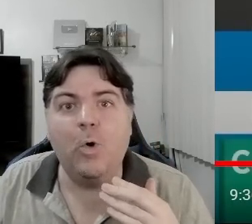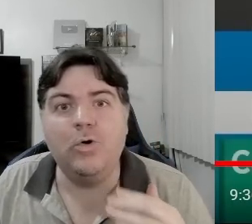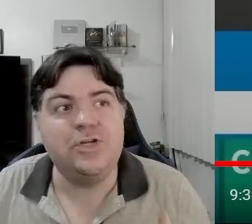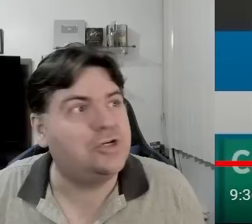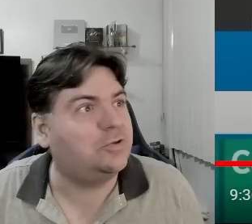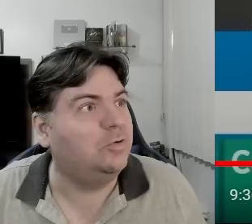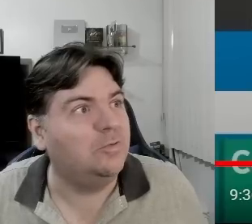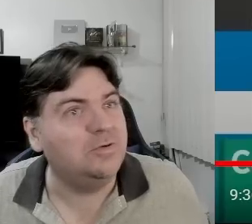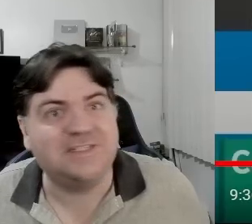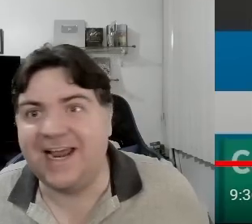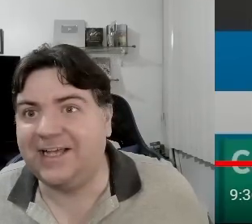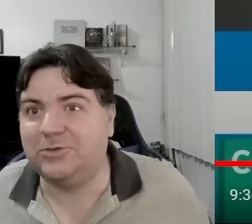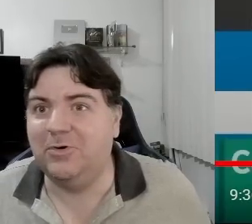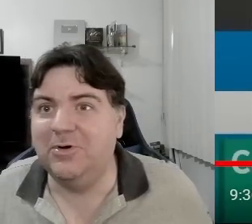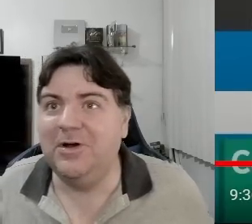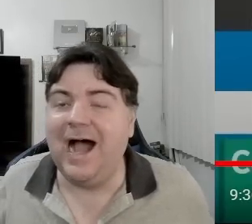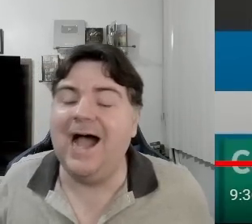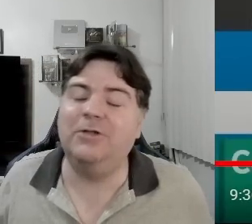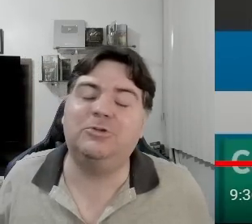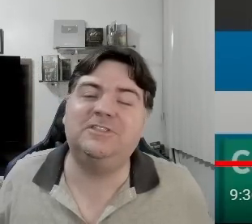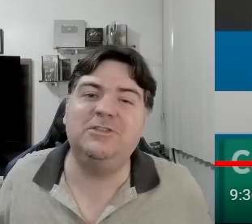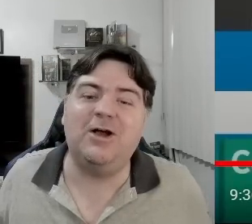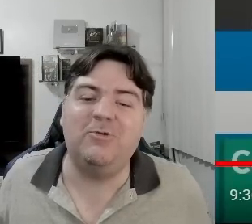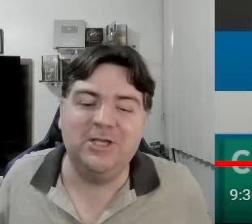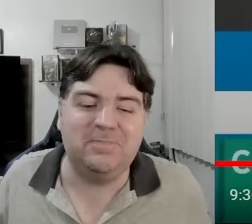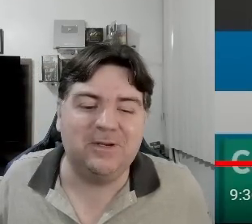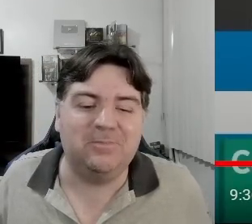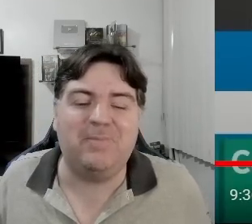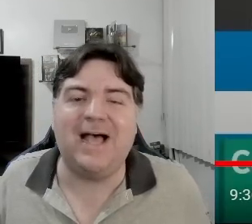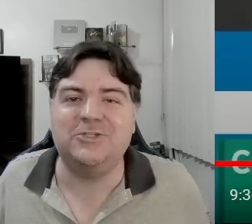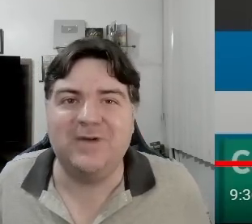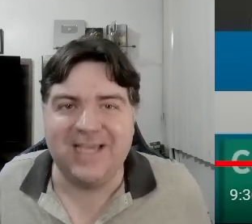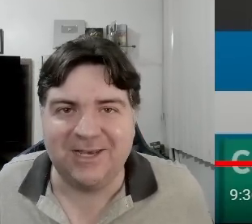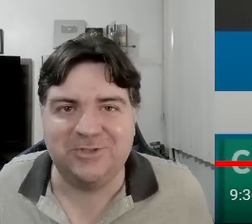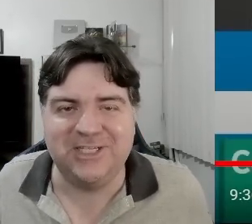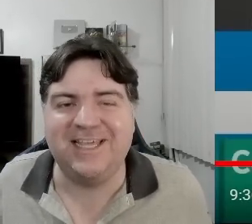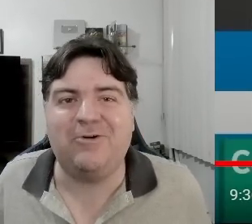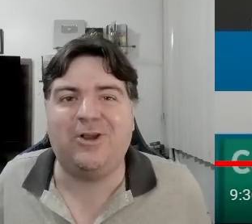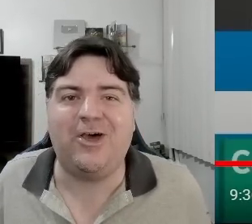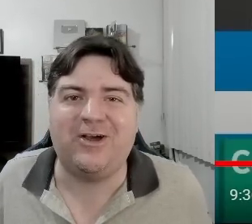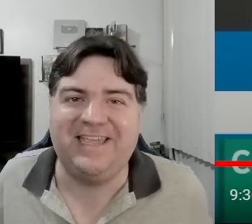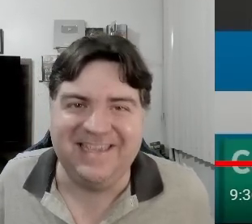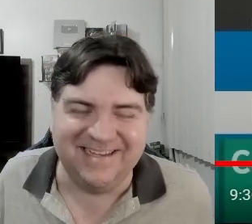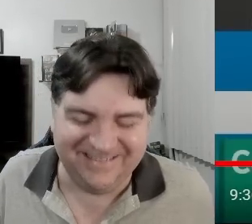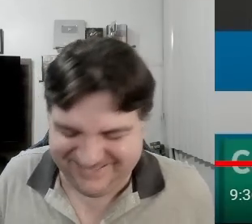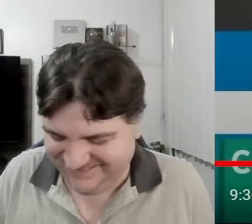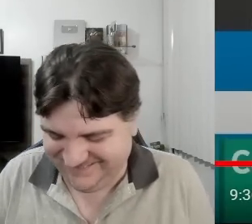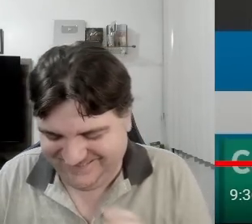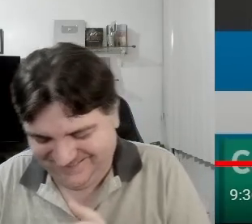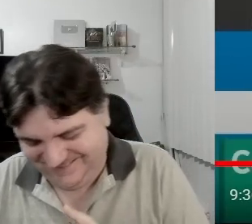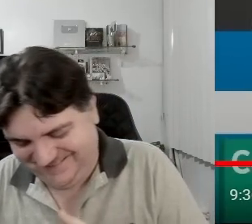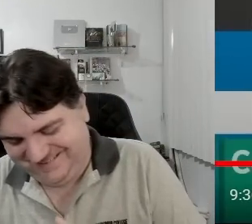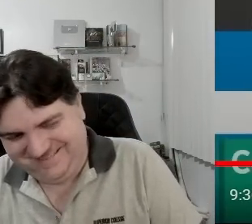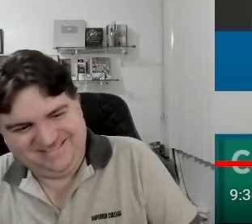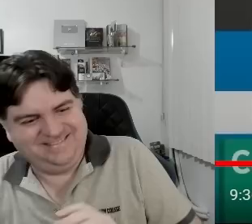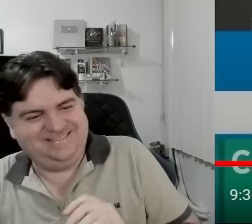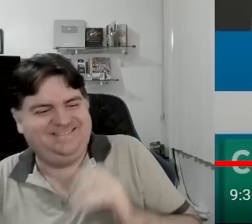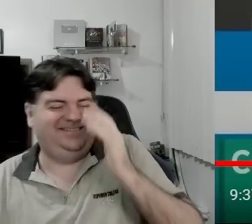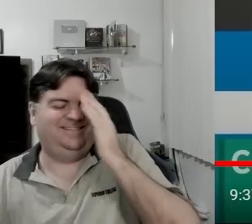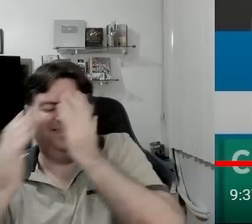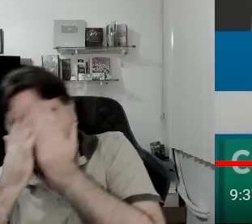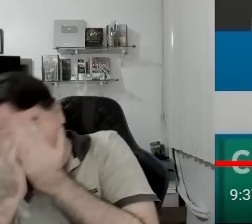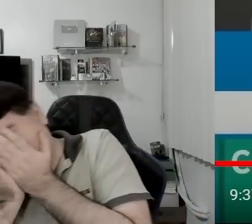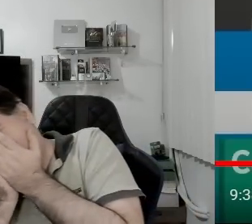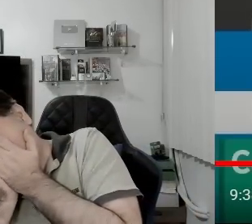assim, onde estou? Onde será que estou? Ah, eu estou sendo arguído pelo Pazuello, o general Cloroquino.